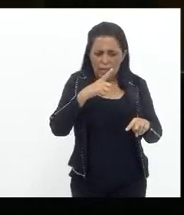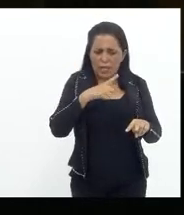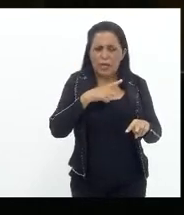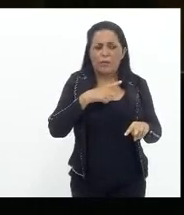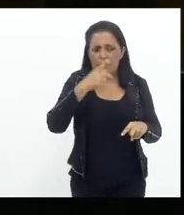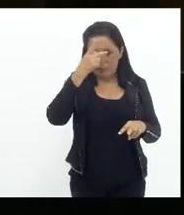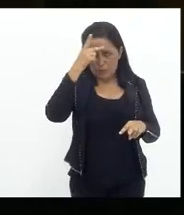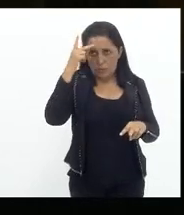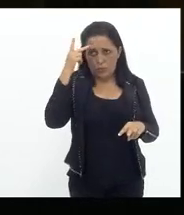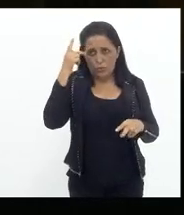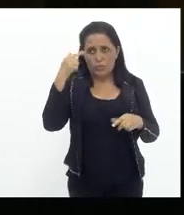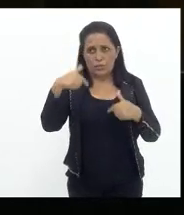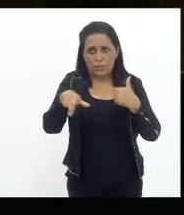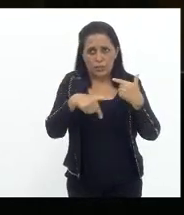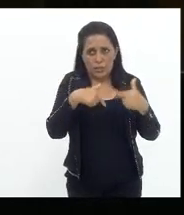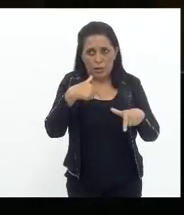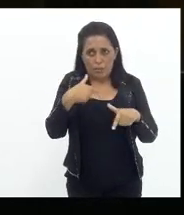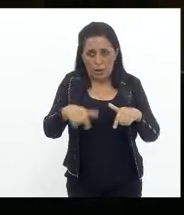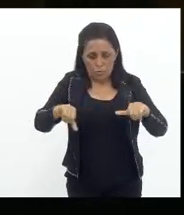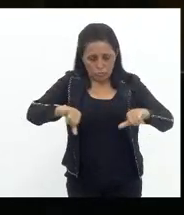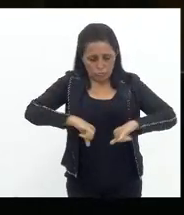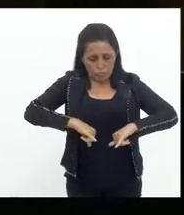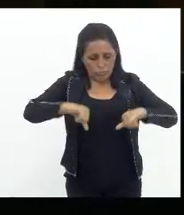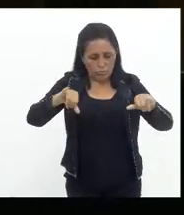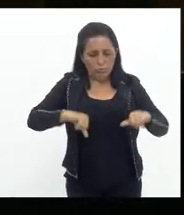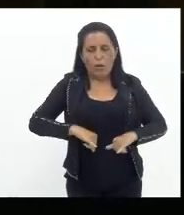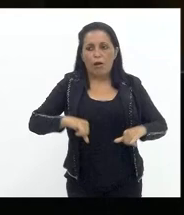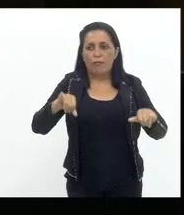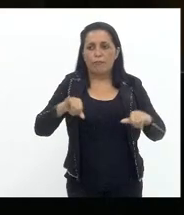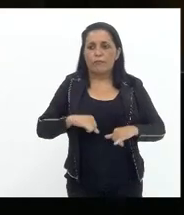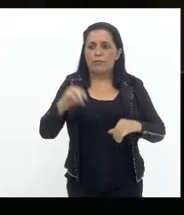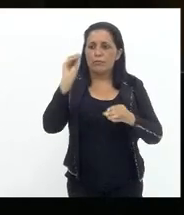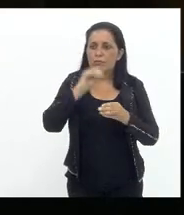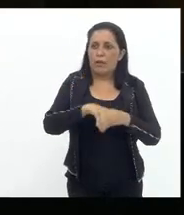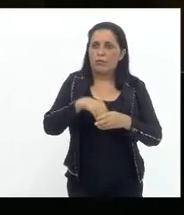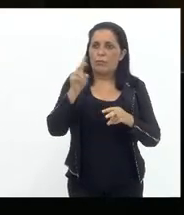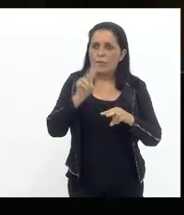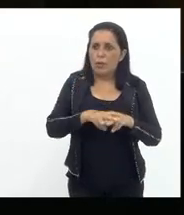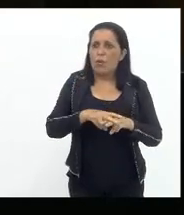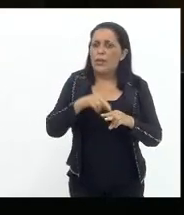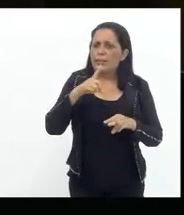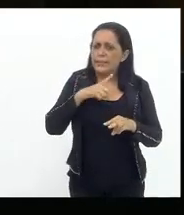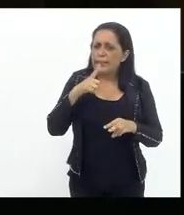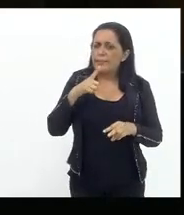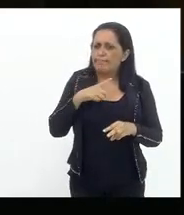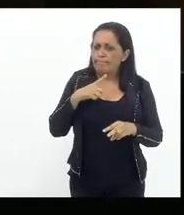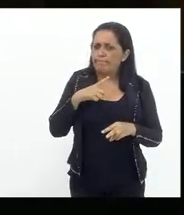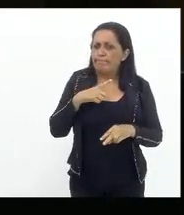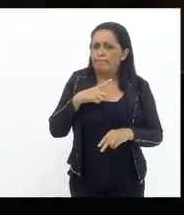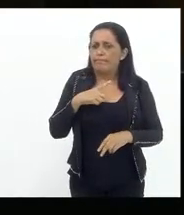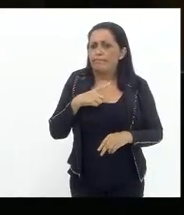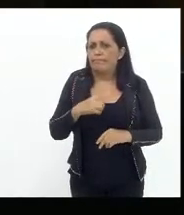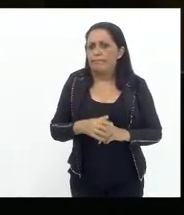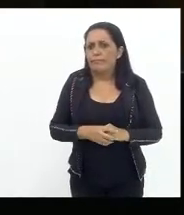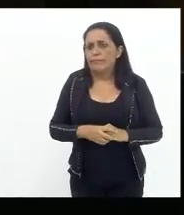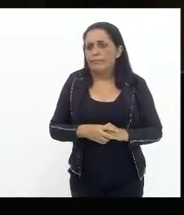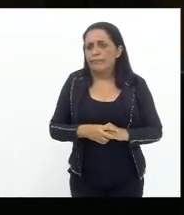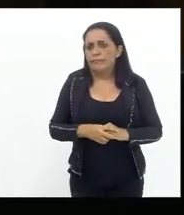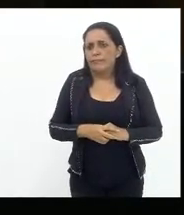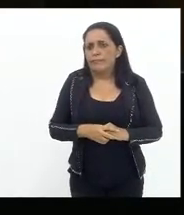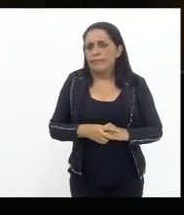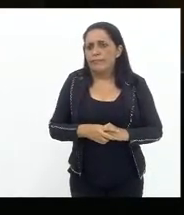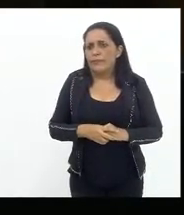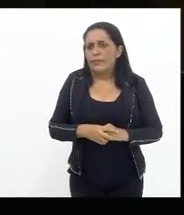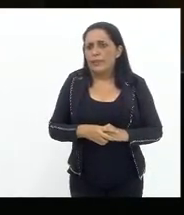apenados aqueles que trabalham. Aqueles e aquelas que têm uma situação, senhor